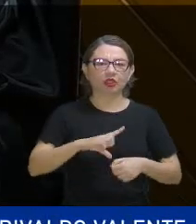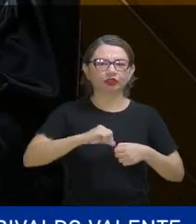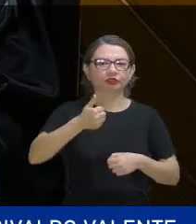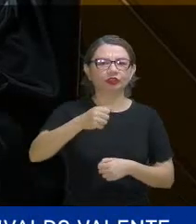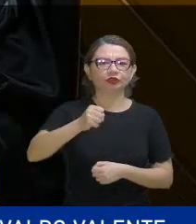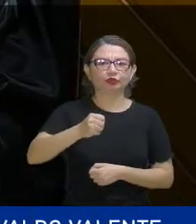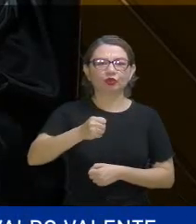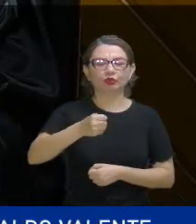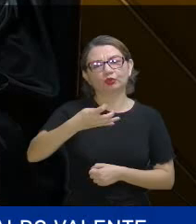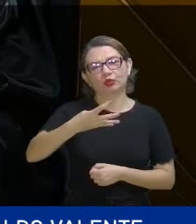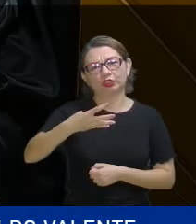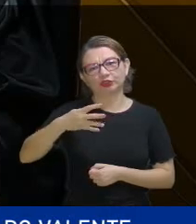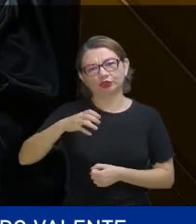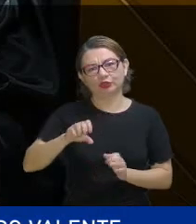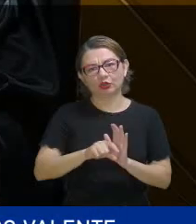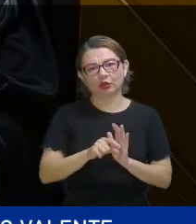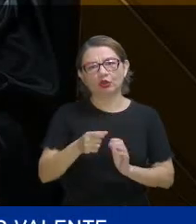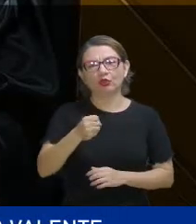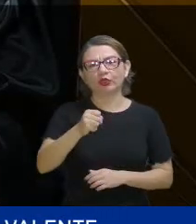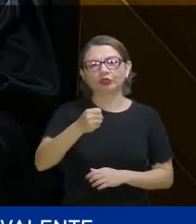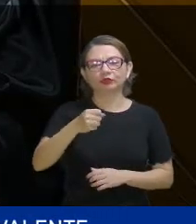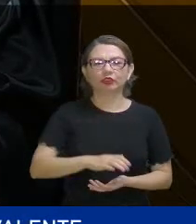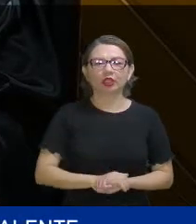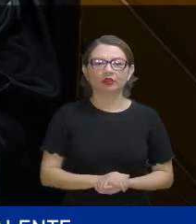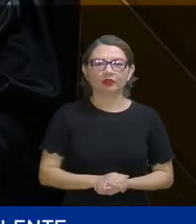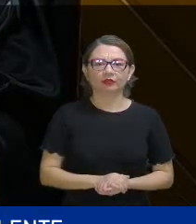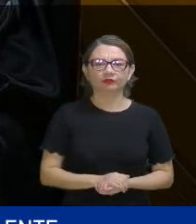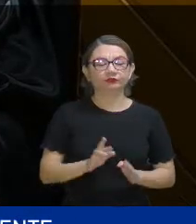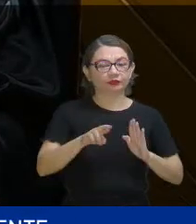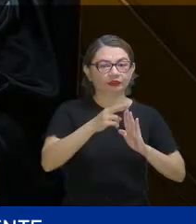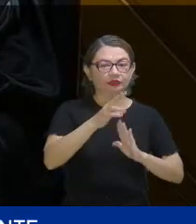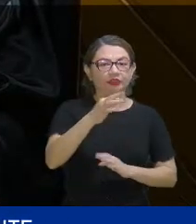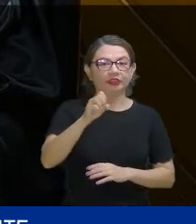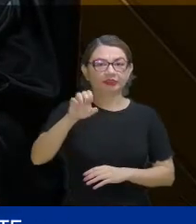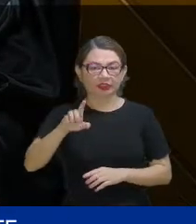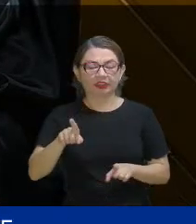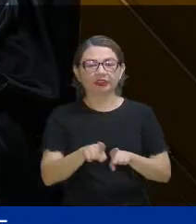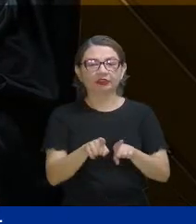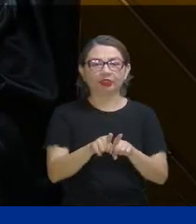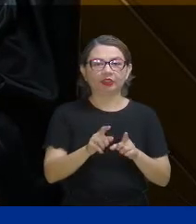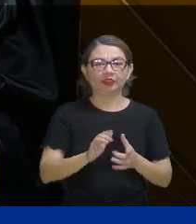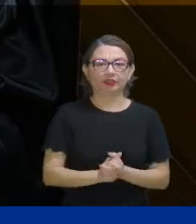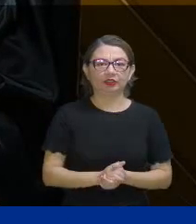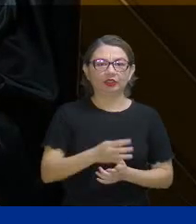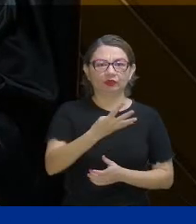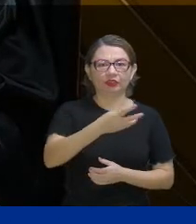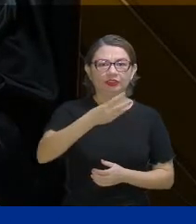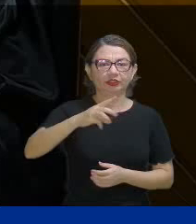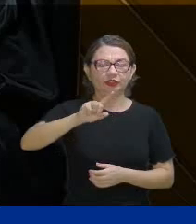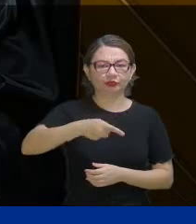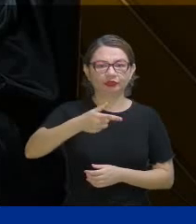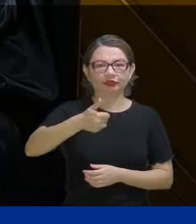18 e 48 da norma citada. A aplicação de R$